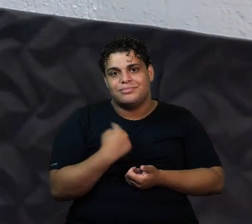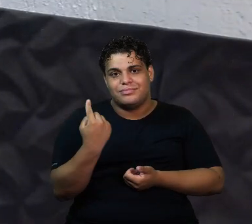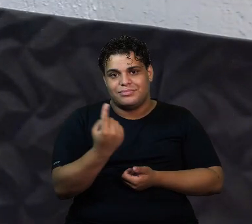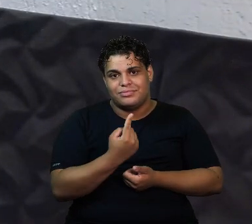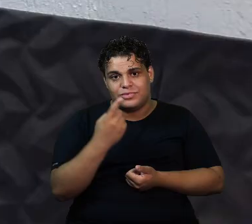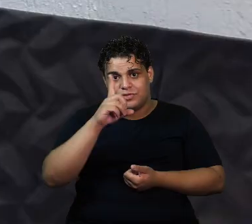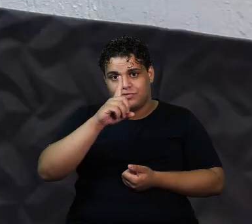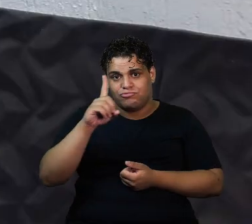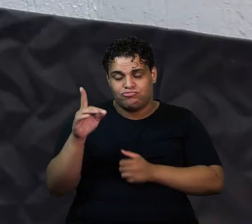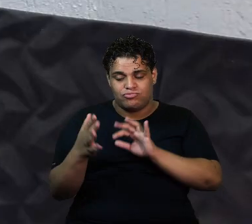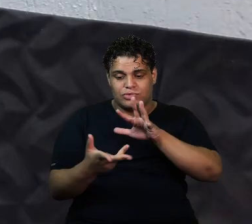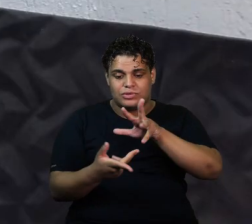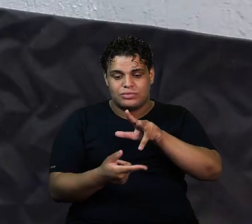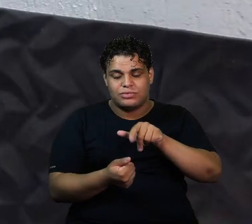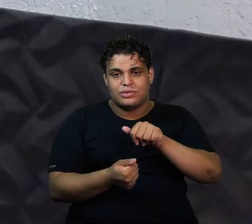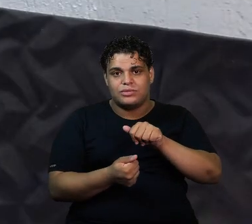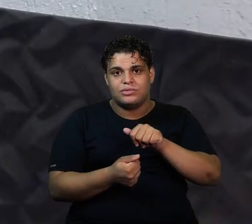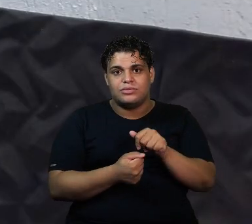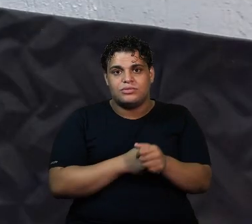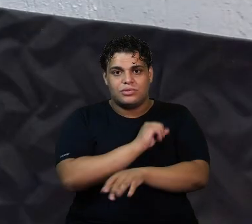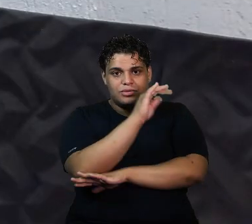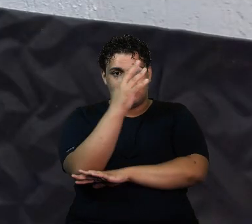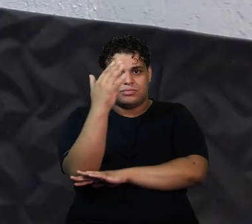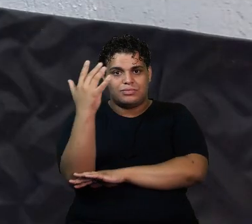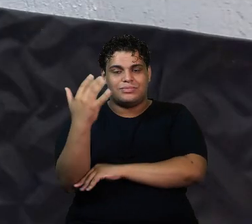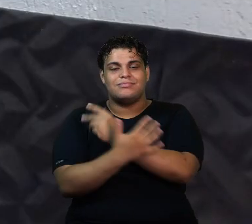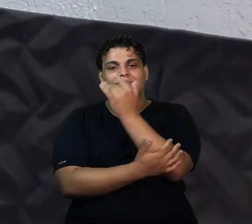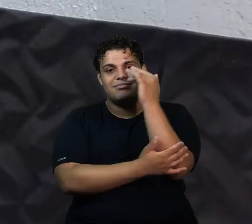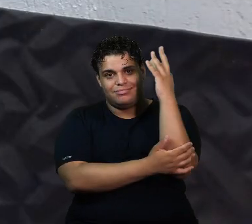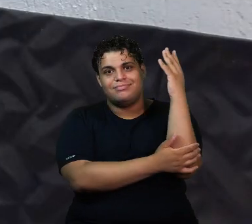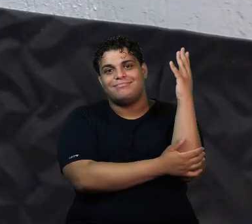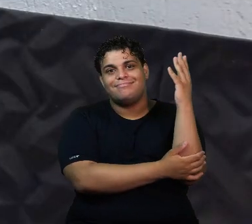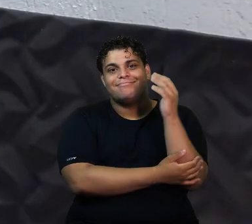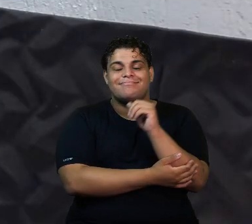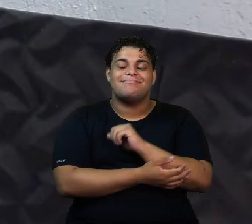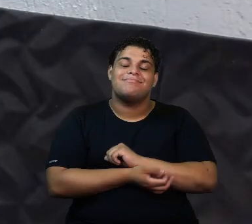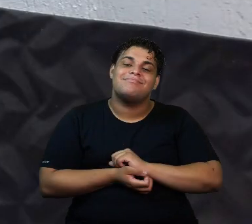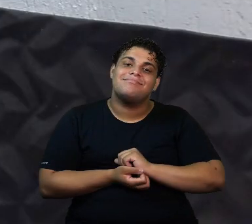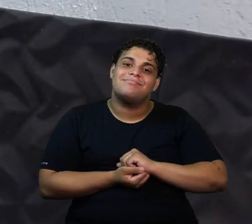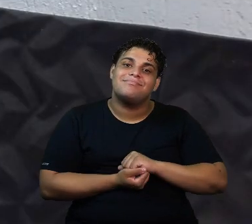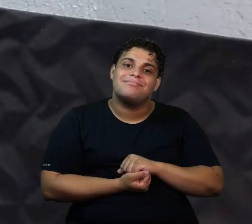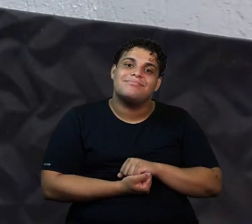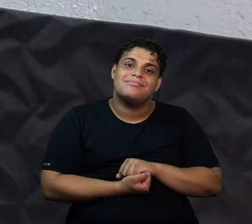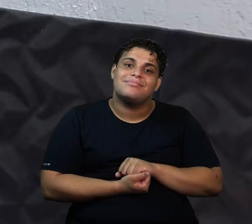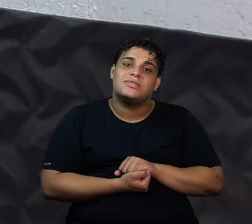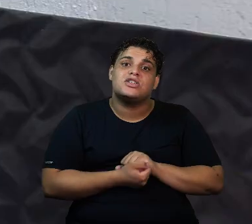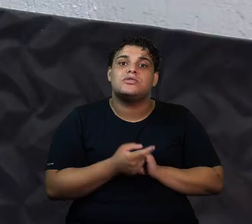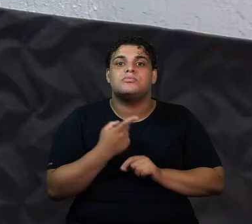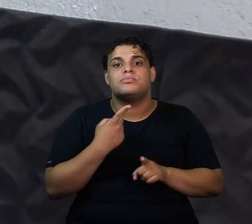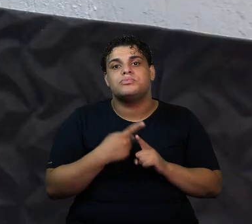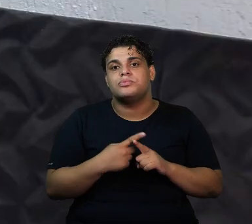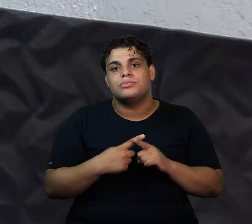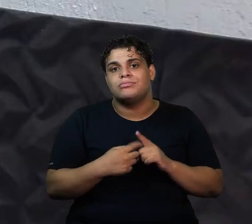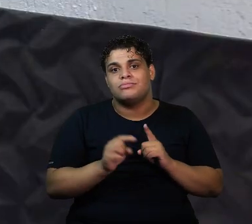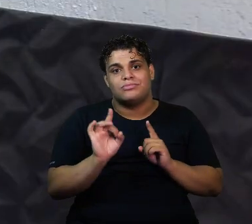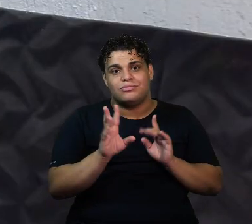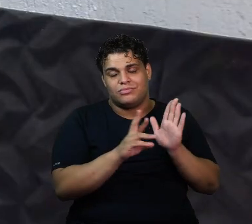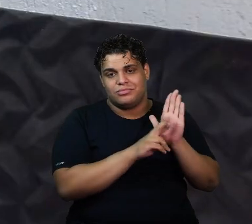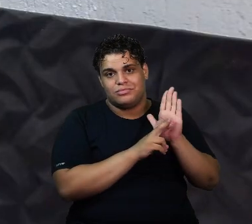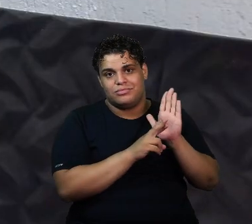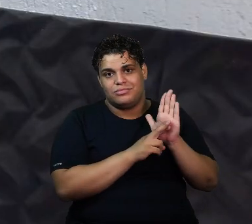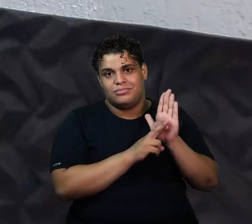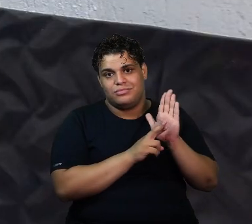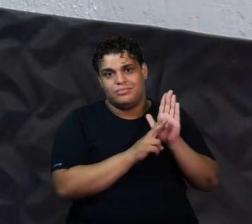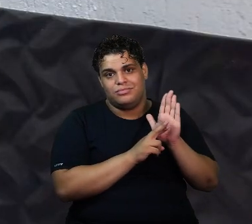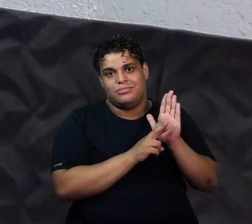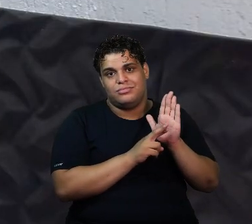Mundial do Meio Ambiente, né, essa data foi pensada justamente por isso, porque é simbólico, né? E tá com o